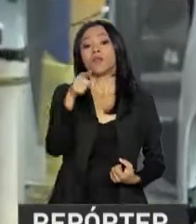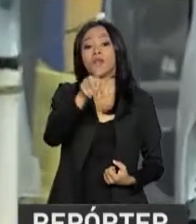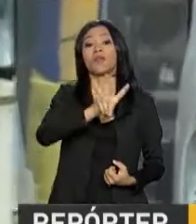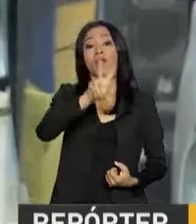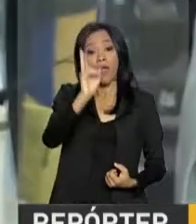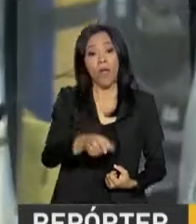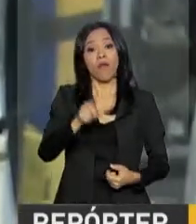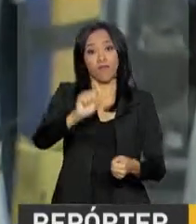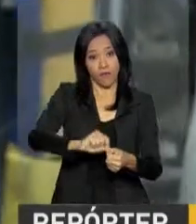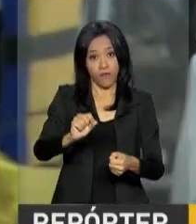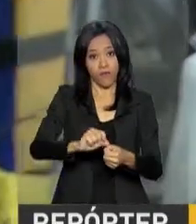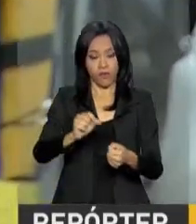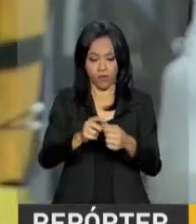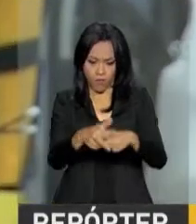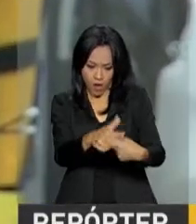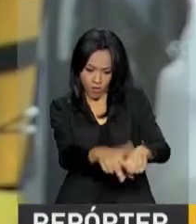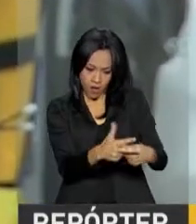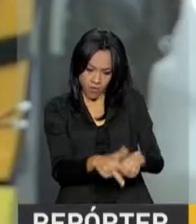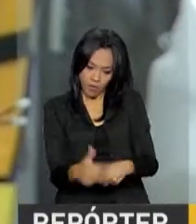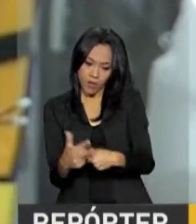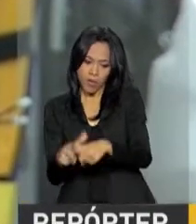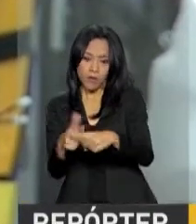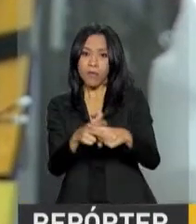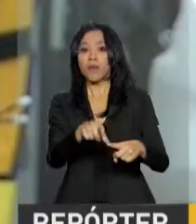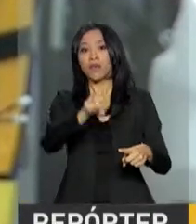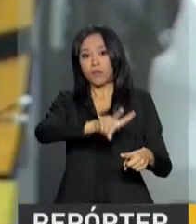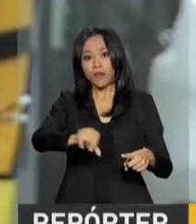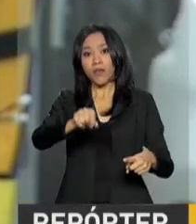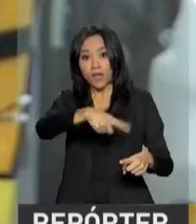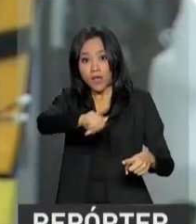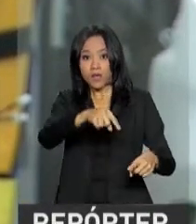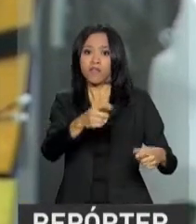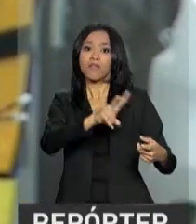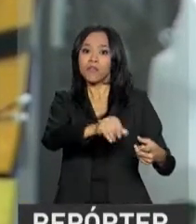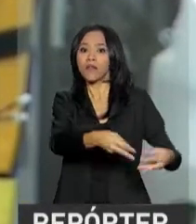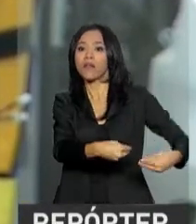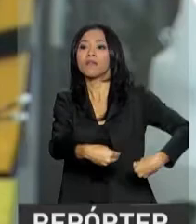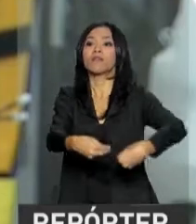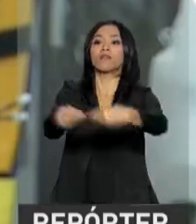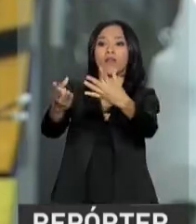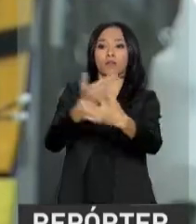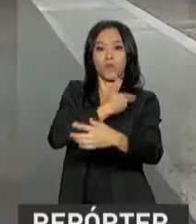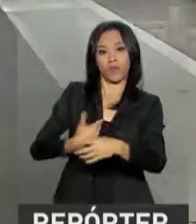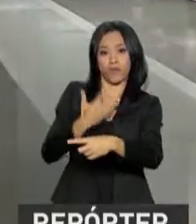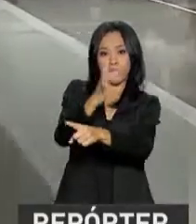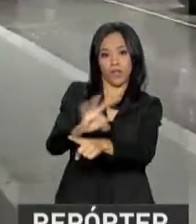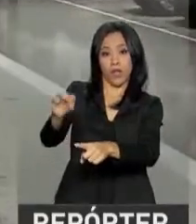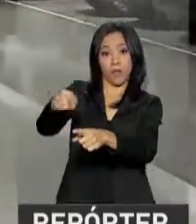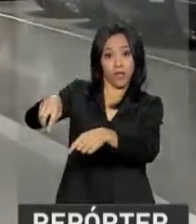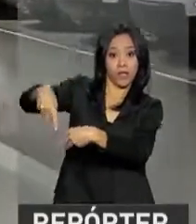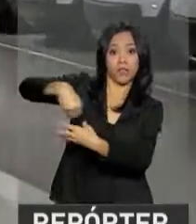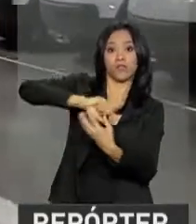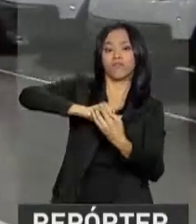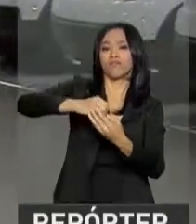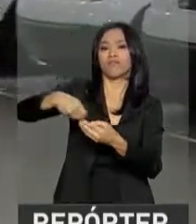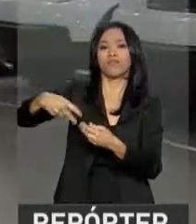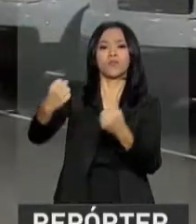os automóveis que serão entregues pelo governo federal aos conselhos tutelares de todo o Brasil. Ao todo,